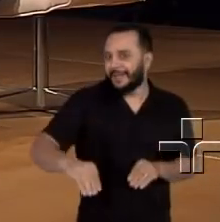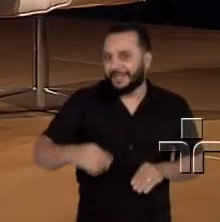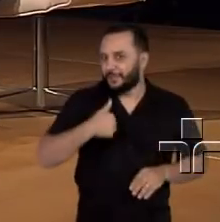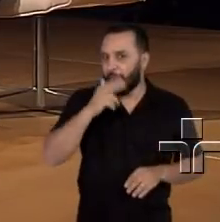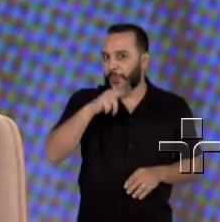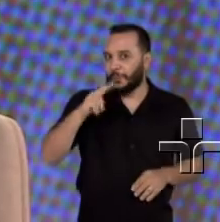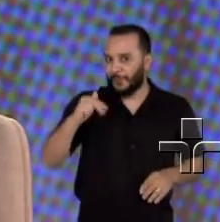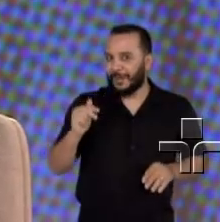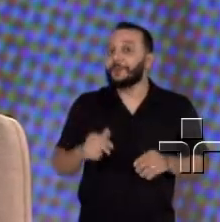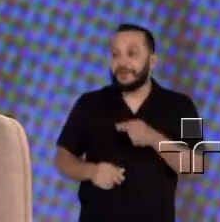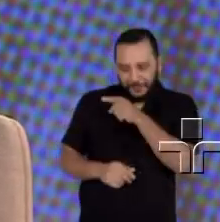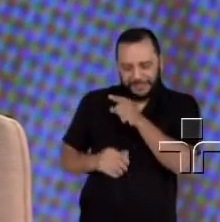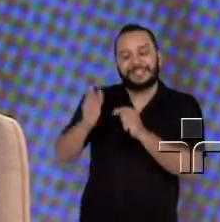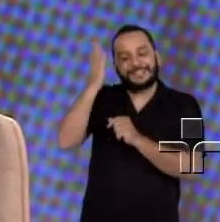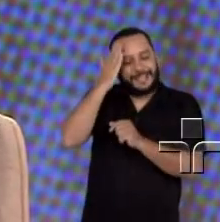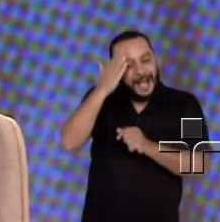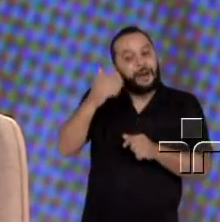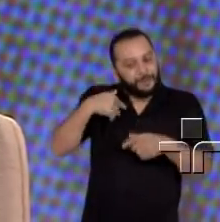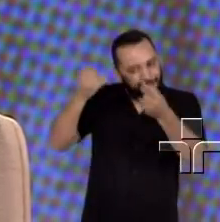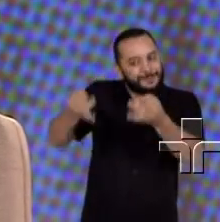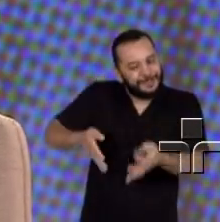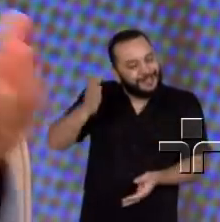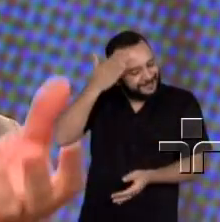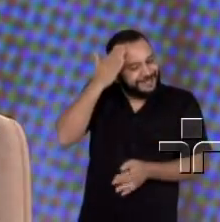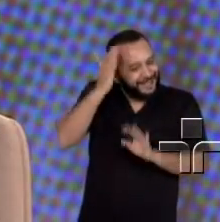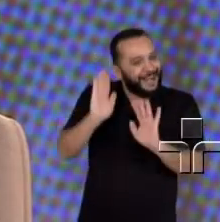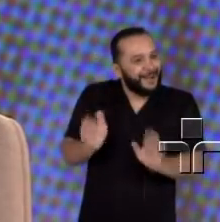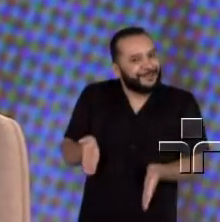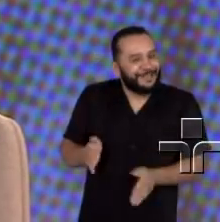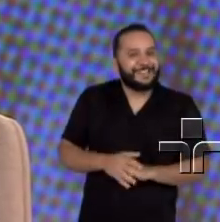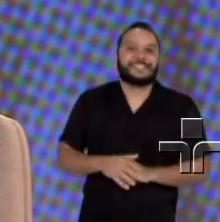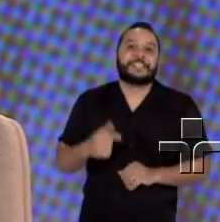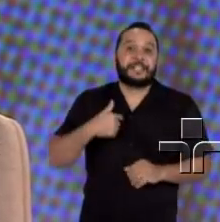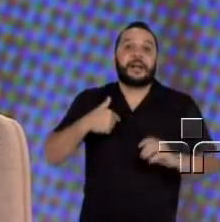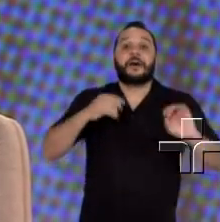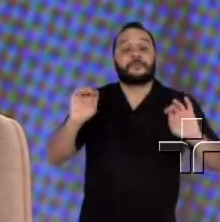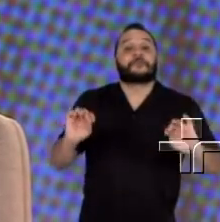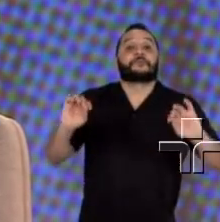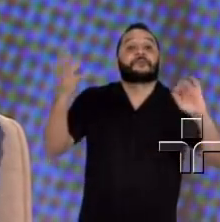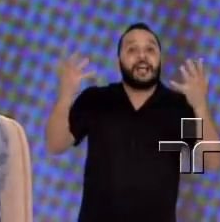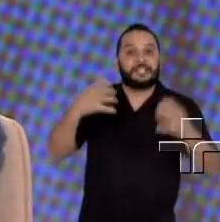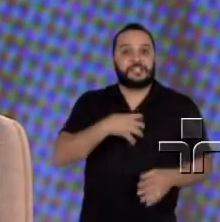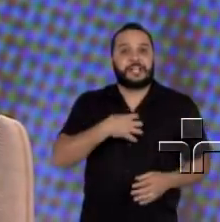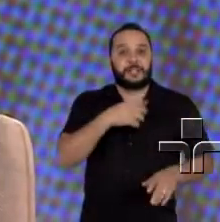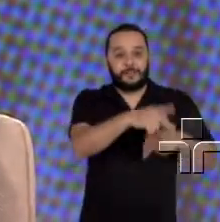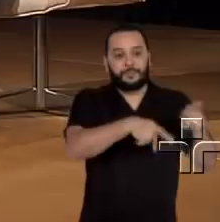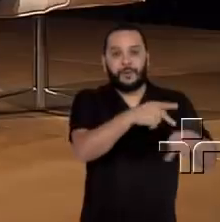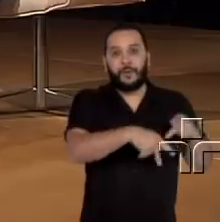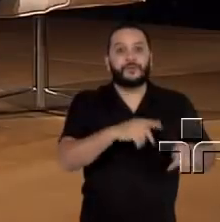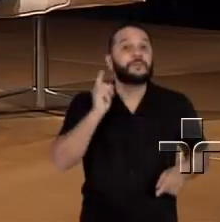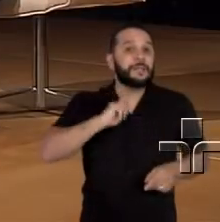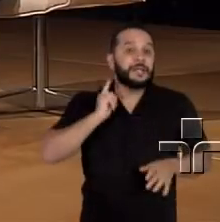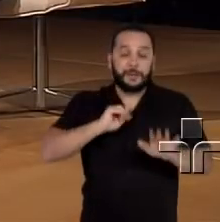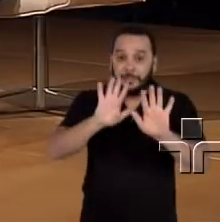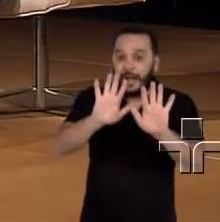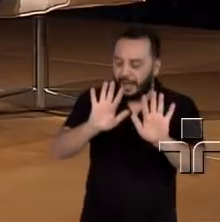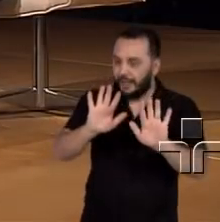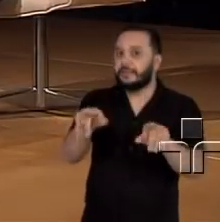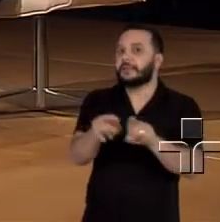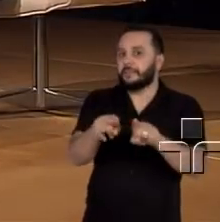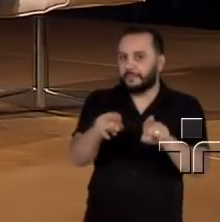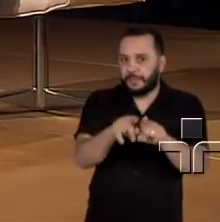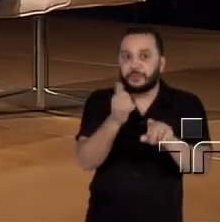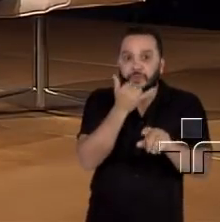você viveu. E é dessa festa que é ser mineiro, quer dizer, a liberdade... Eu preciso dizer uma coisa também, se vocês